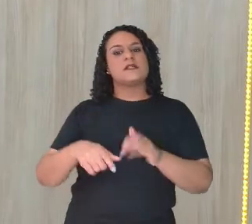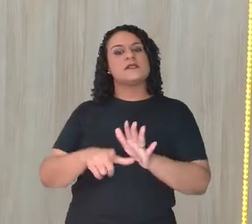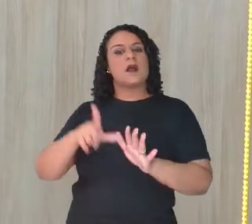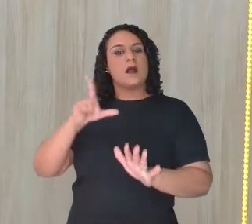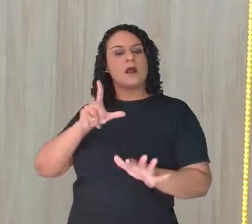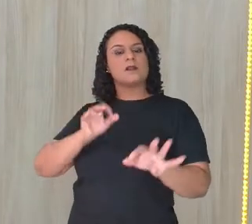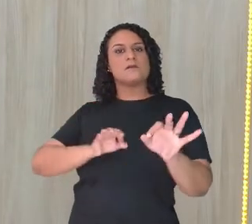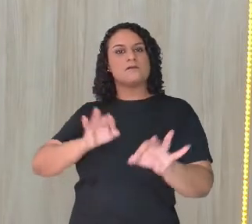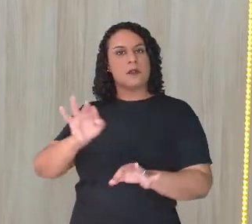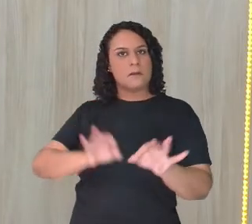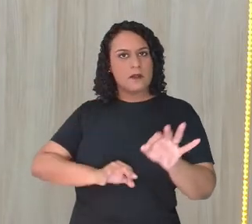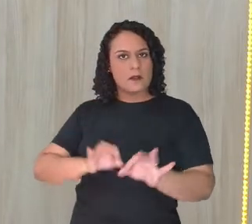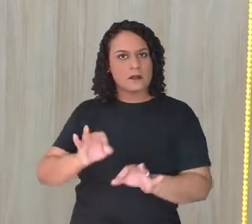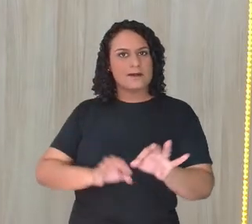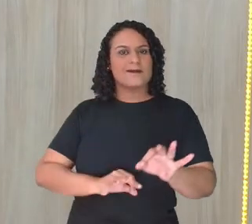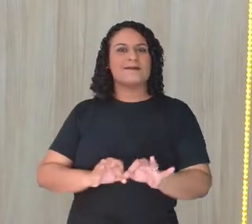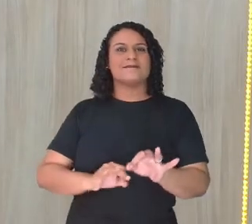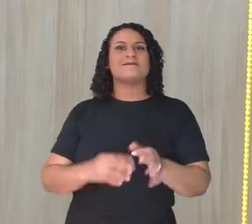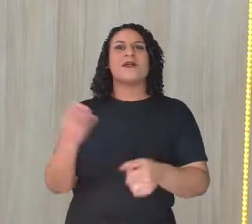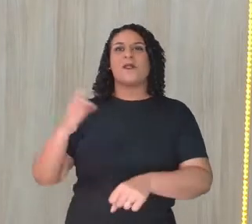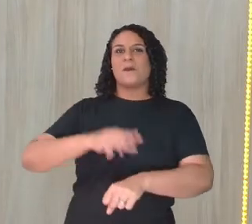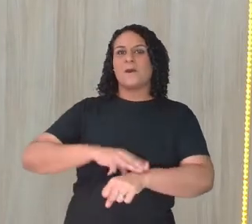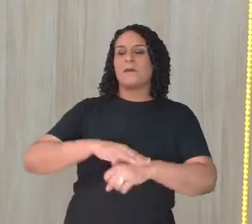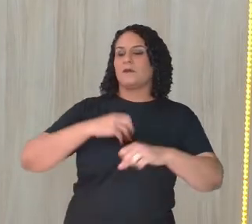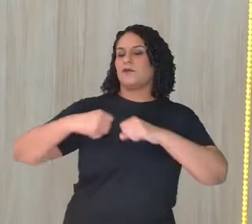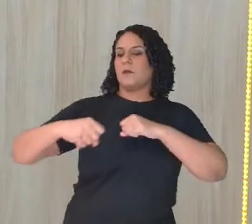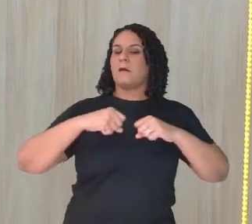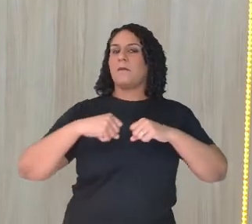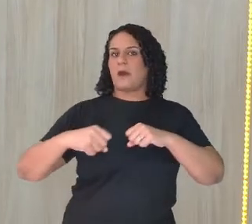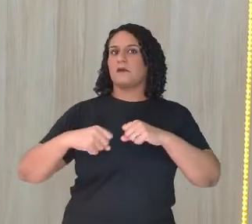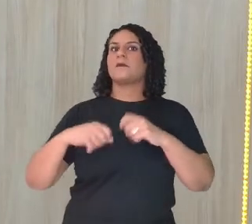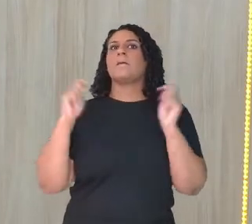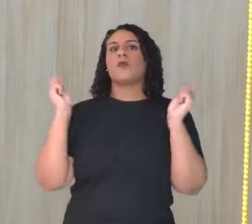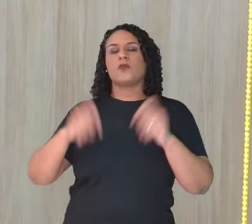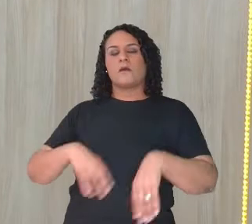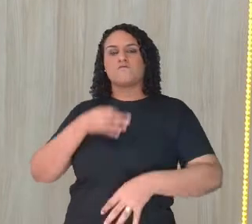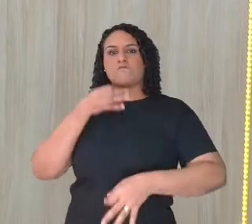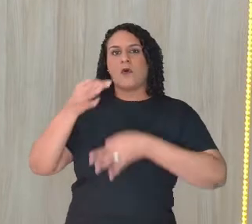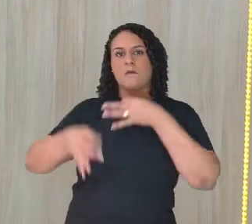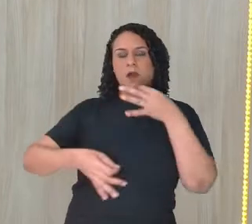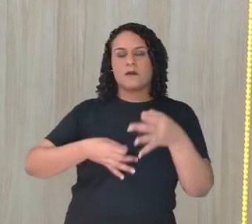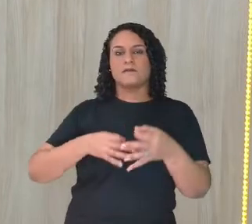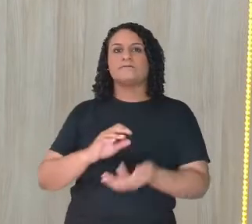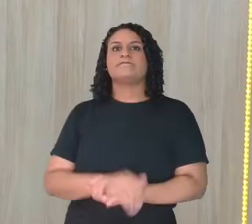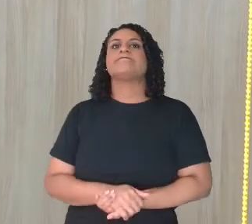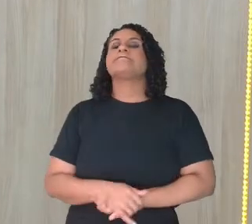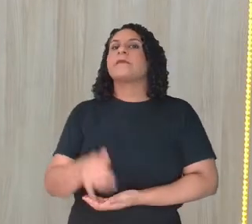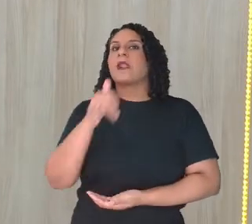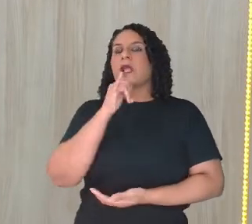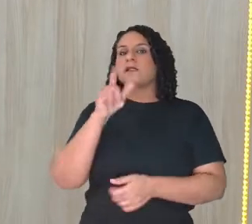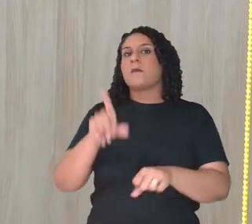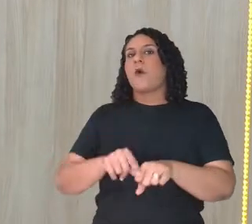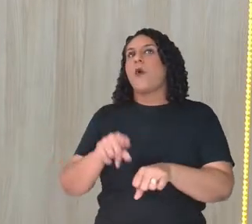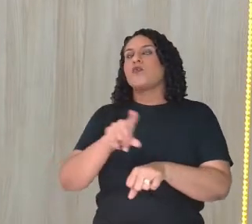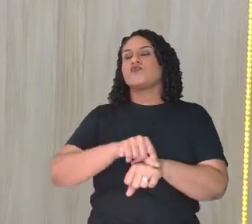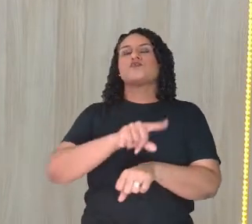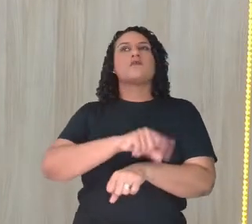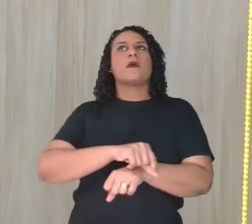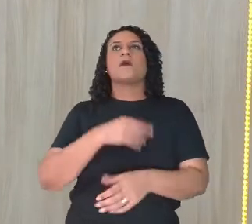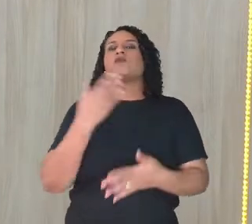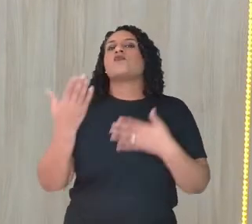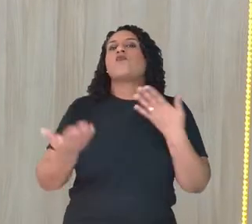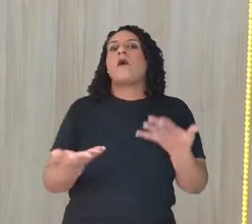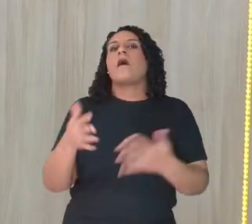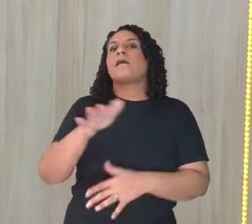uma preparação antes. Quais são os argumentos que eu posso utilizar quando se falar de educação? Quais são os argumentos que eu posso utilizar quando